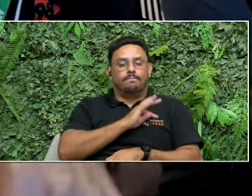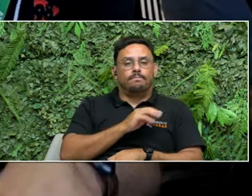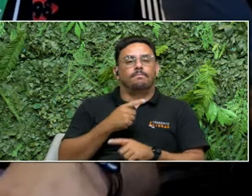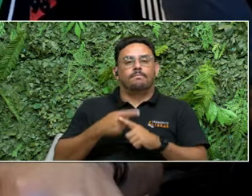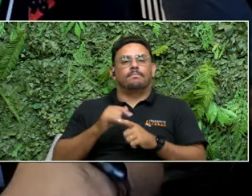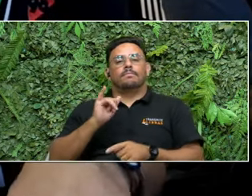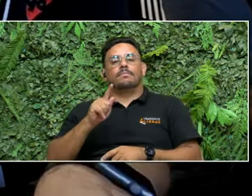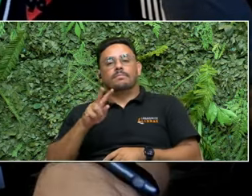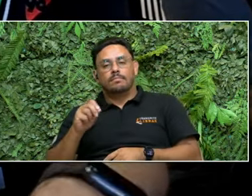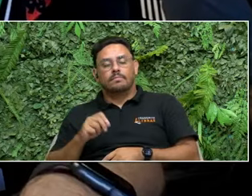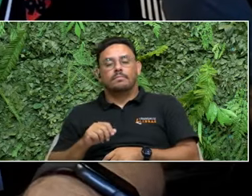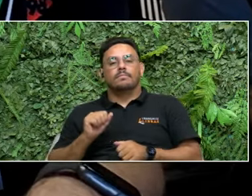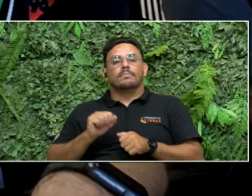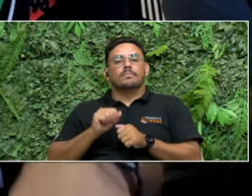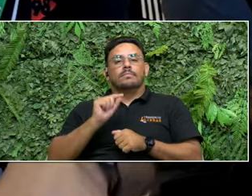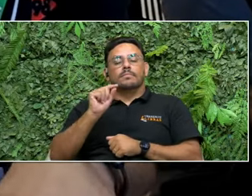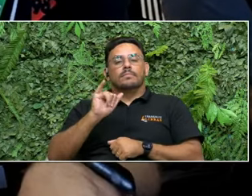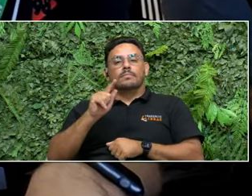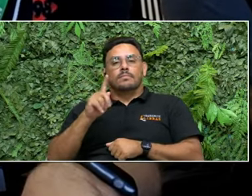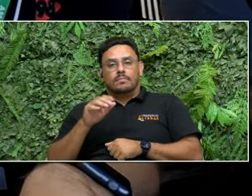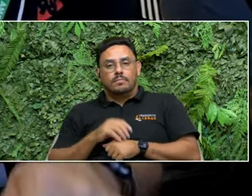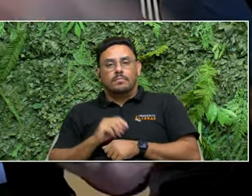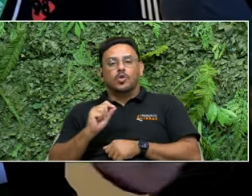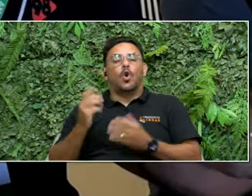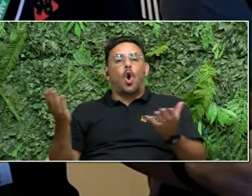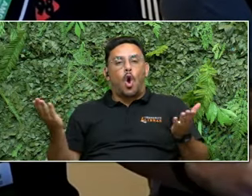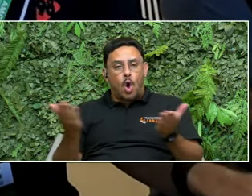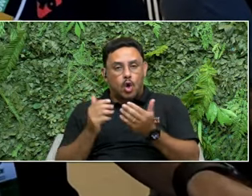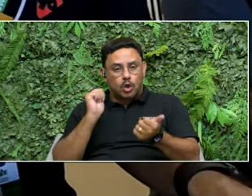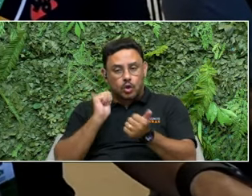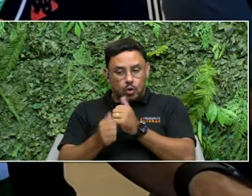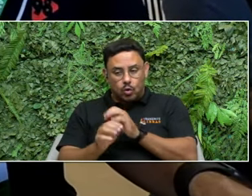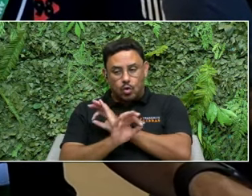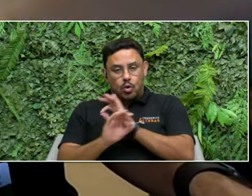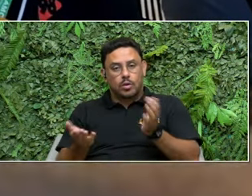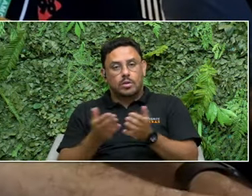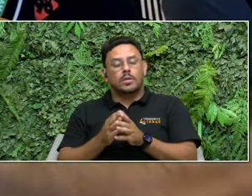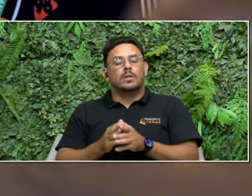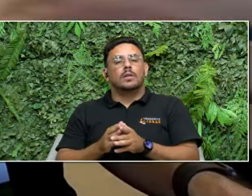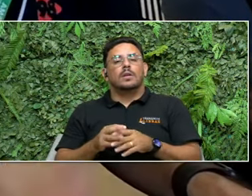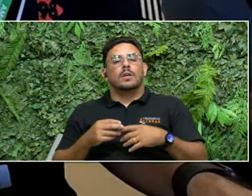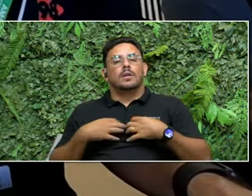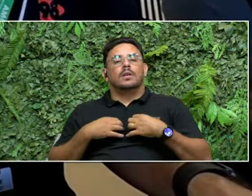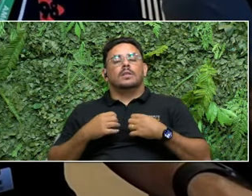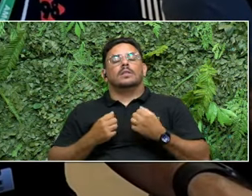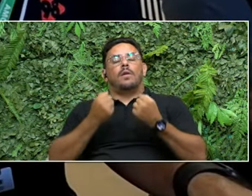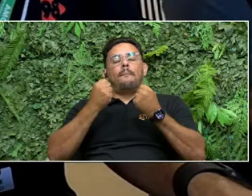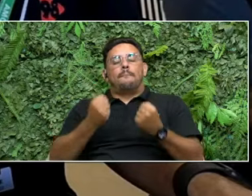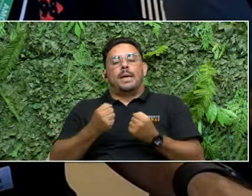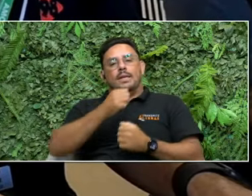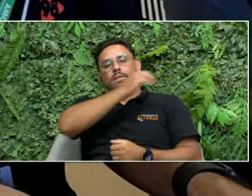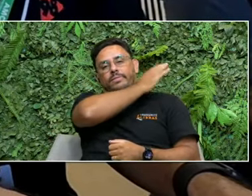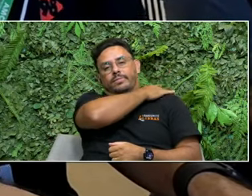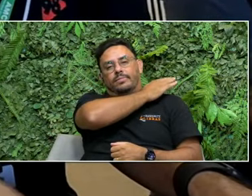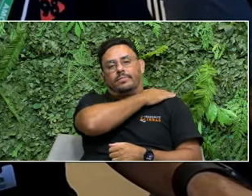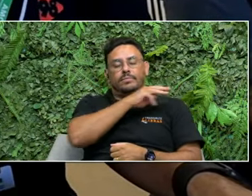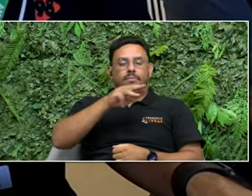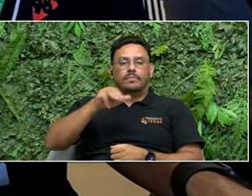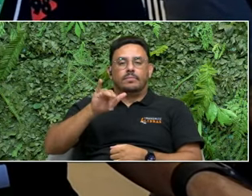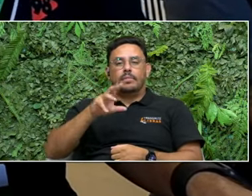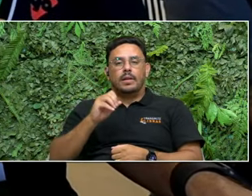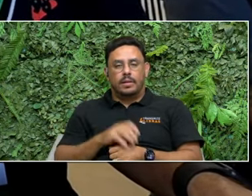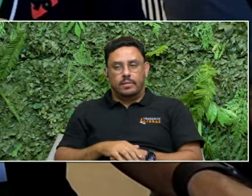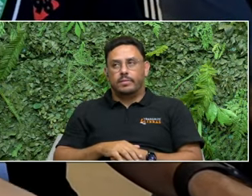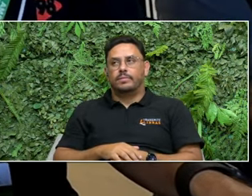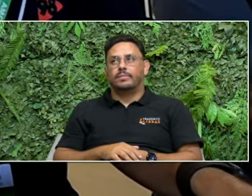mais Tecnicamente do que o Igor Gomes que faça o Igor Gomes um baita jogo hoje para tirar das costas do milit a